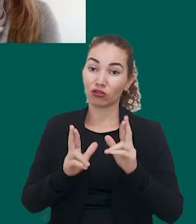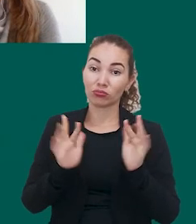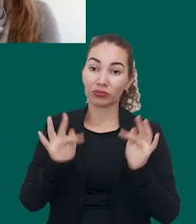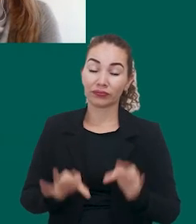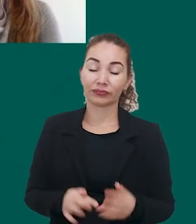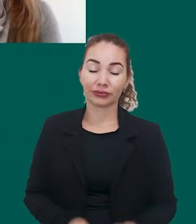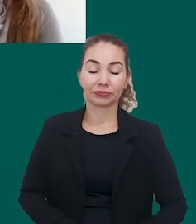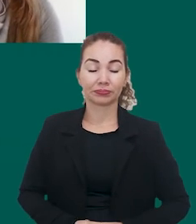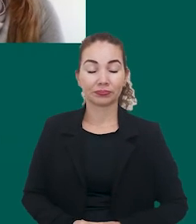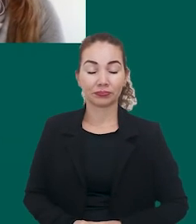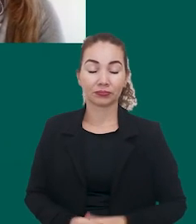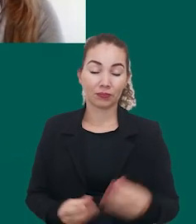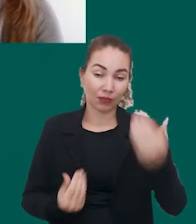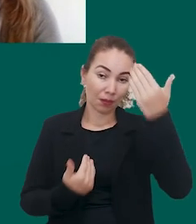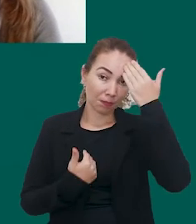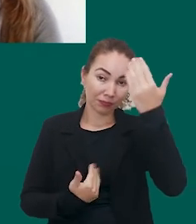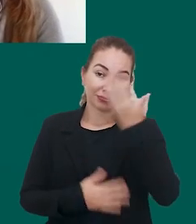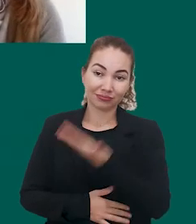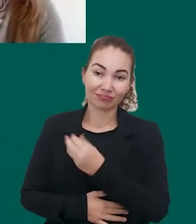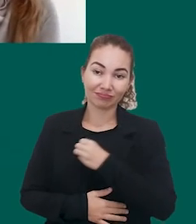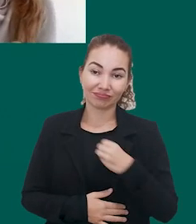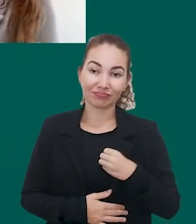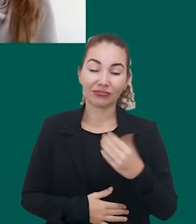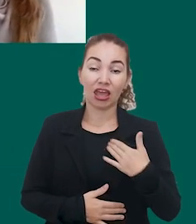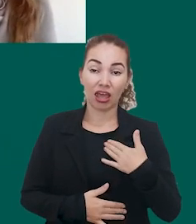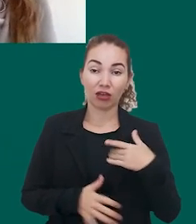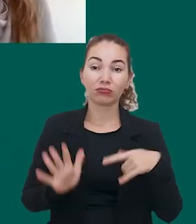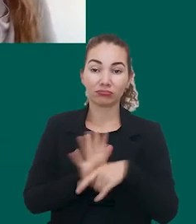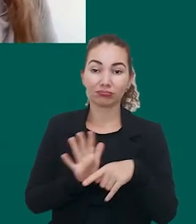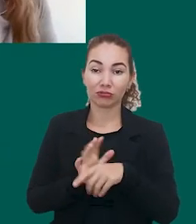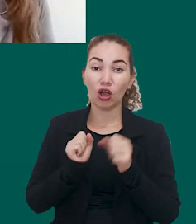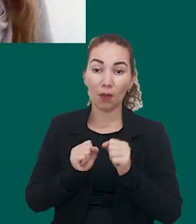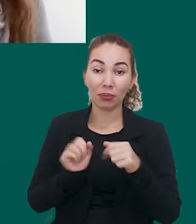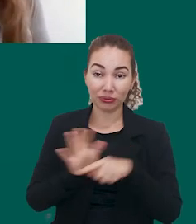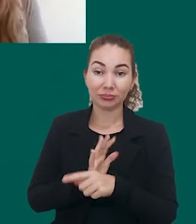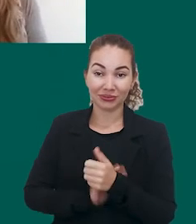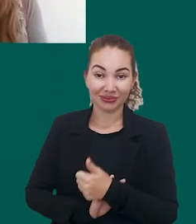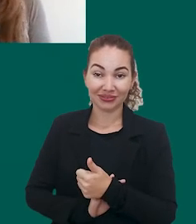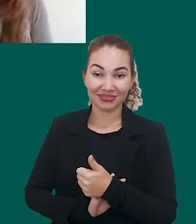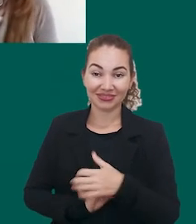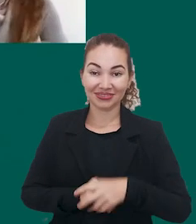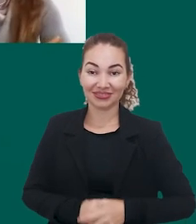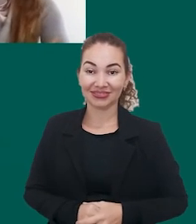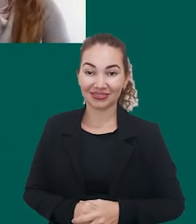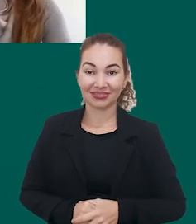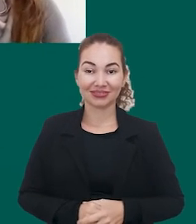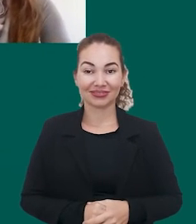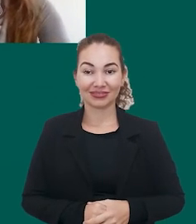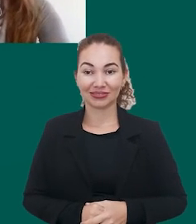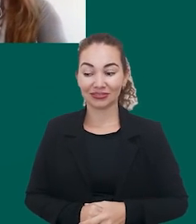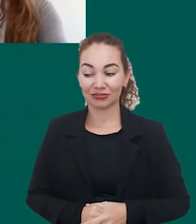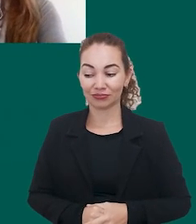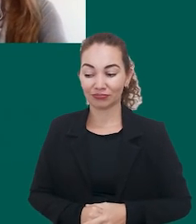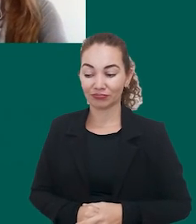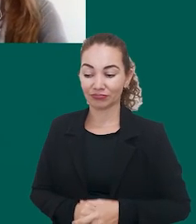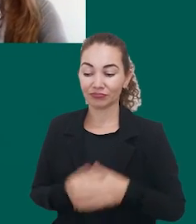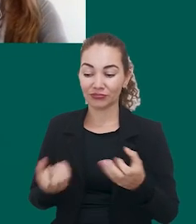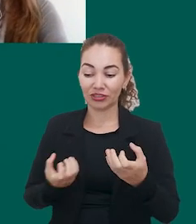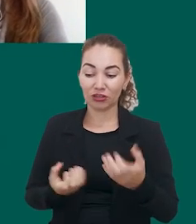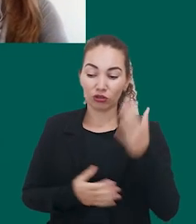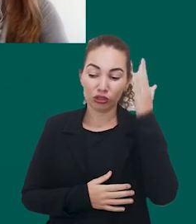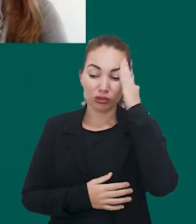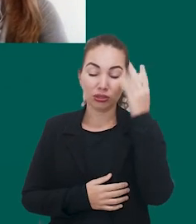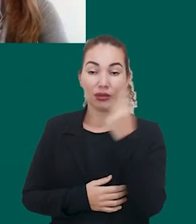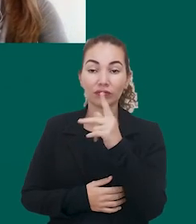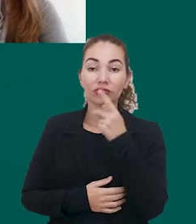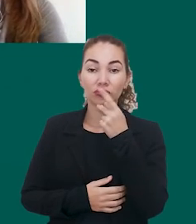Muito obrigada, doutor Igor. Eu tenho uma questão também, posso perguntar? Claro. Eu queria saber, eu vi que